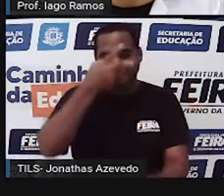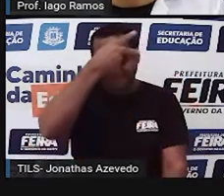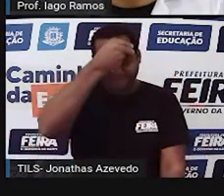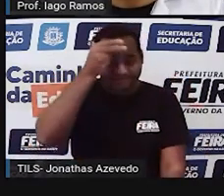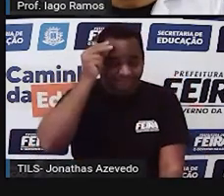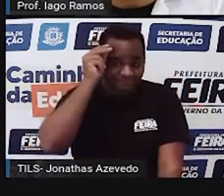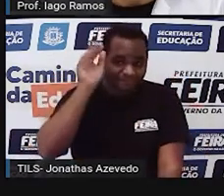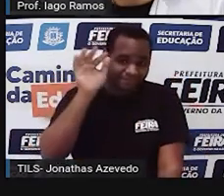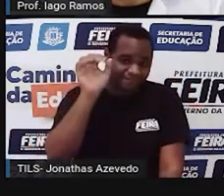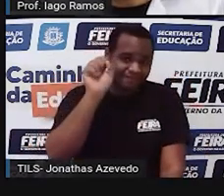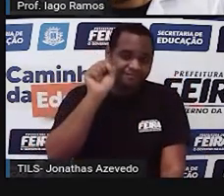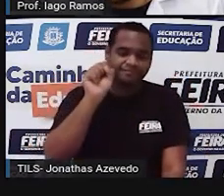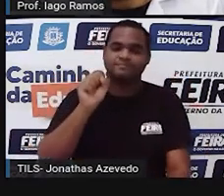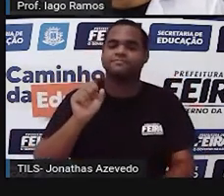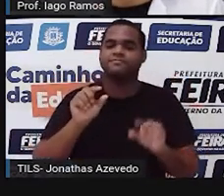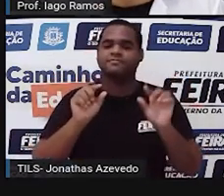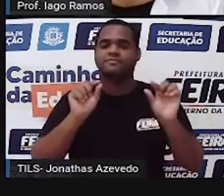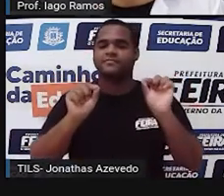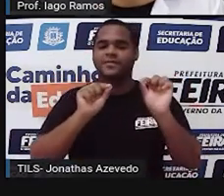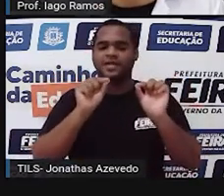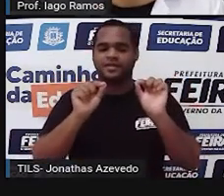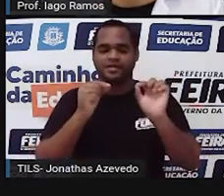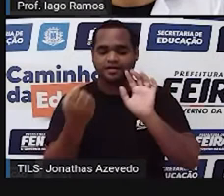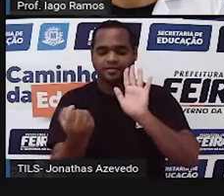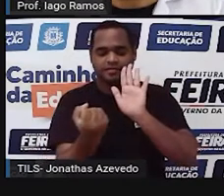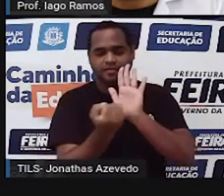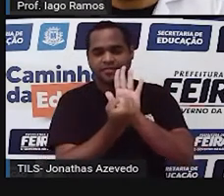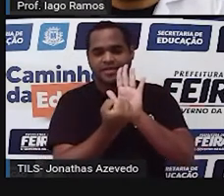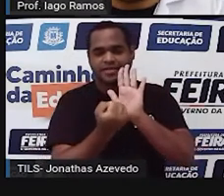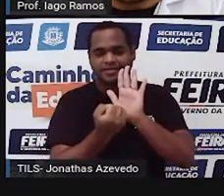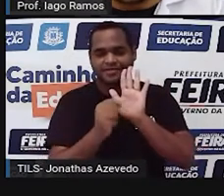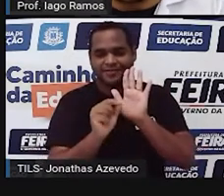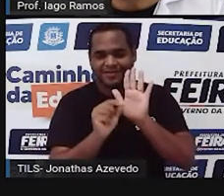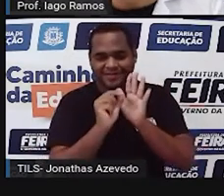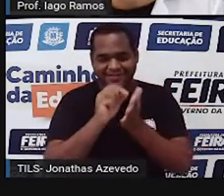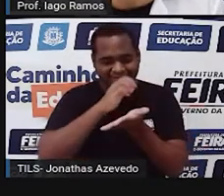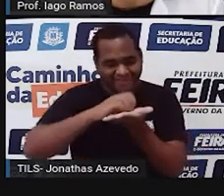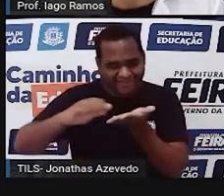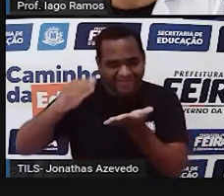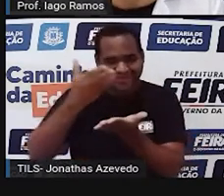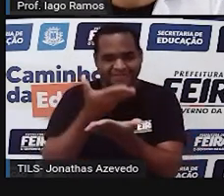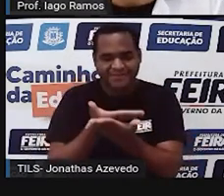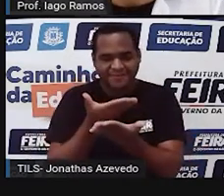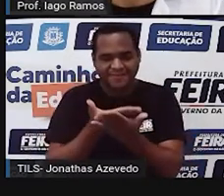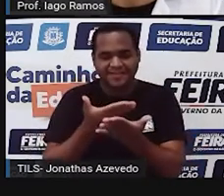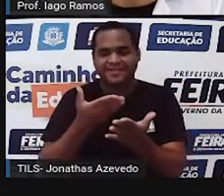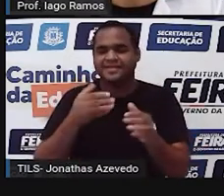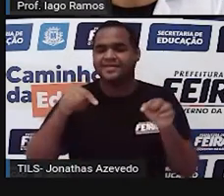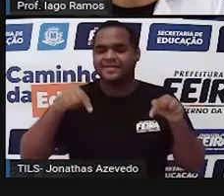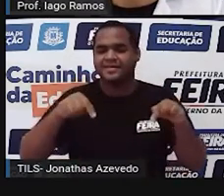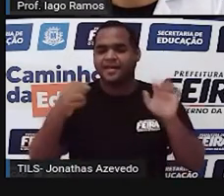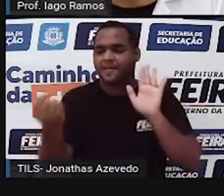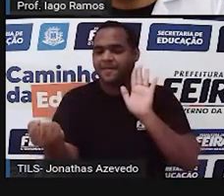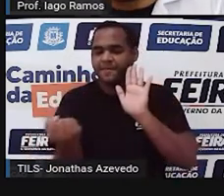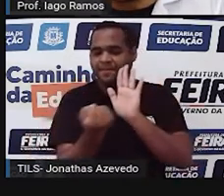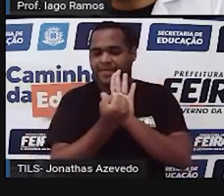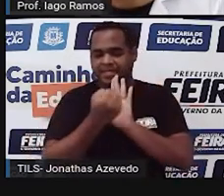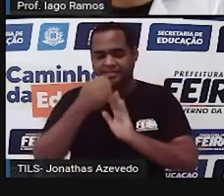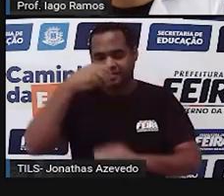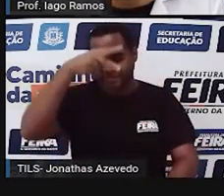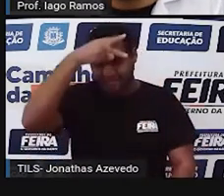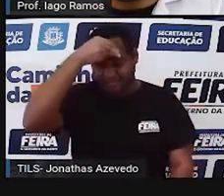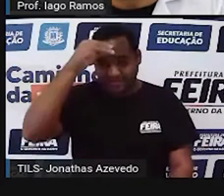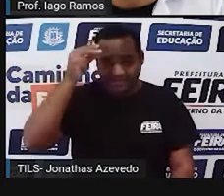de Feira de Santana que tem as logomarcas da própria Secretaria de Educação EA logomarca da Prefeitura